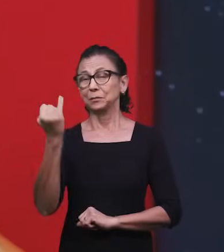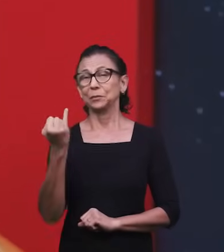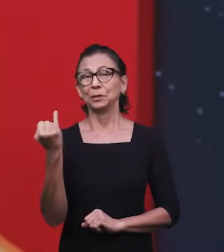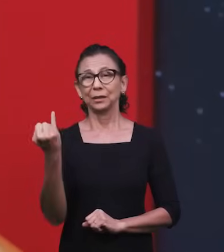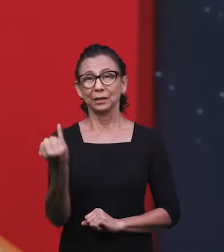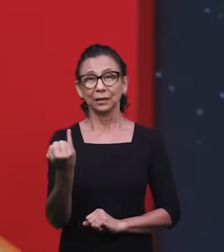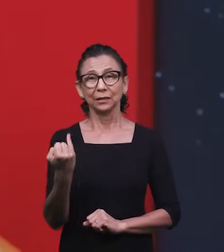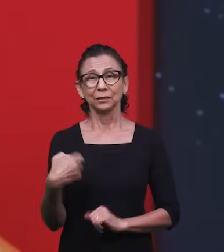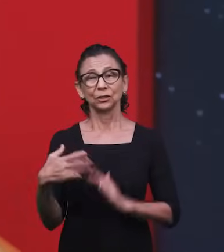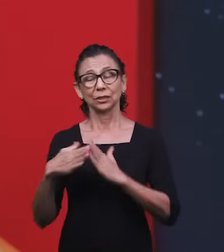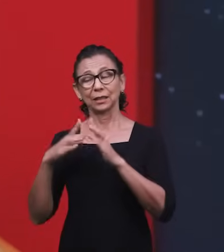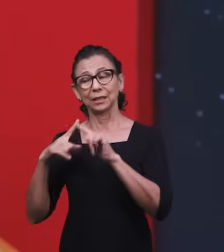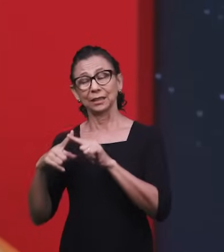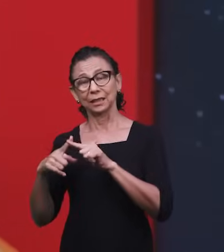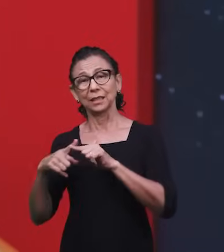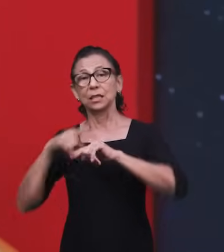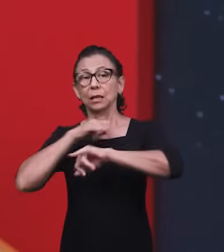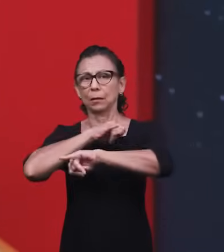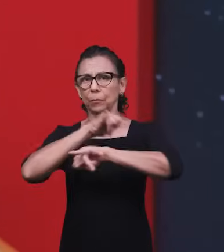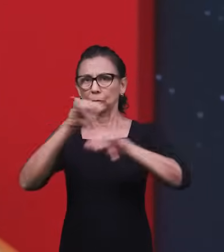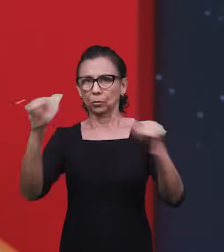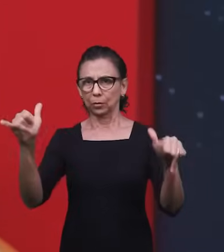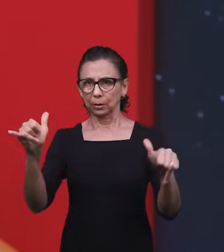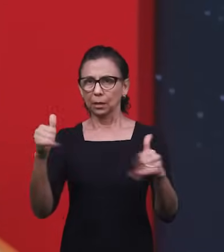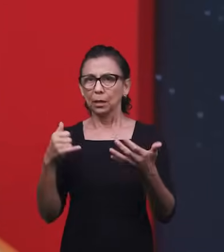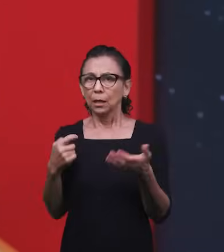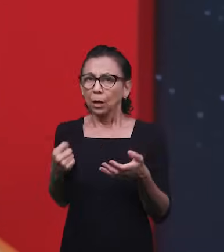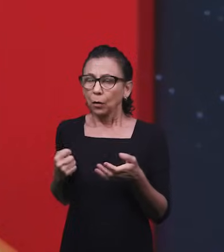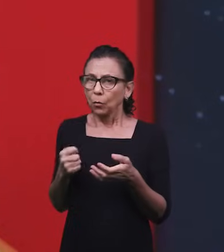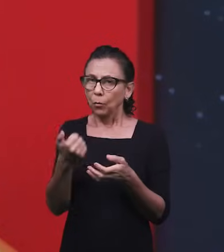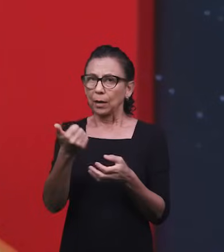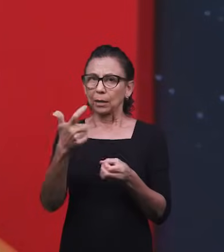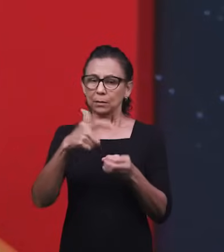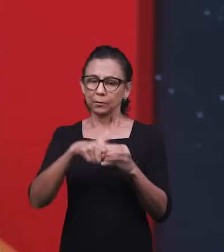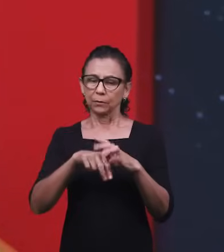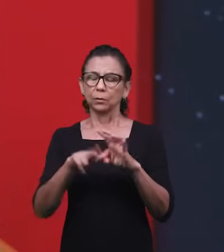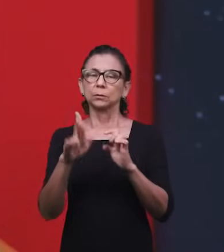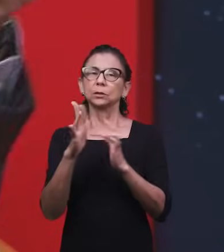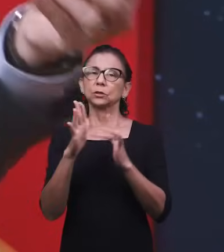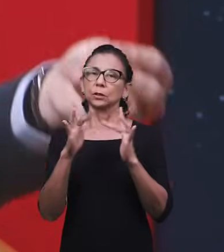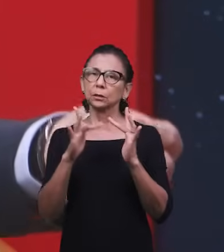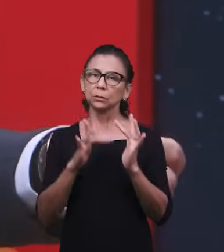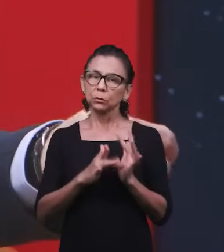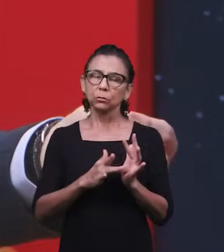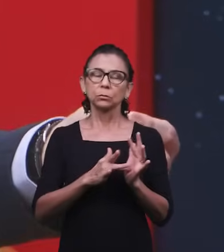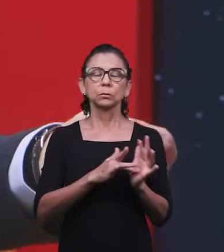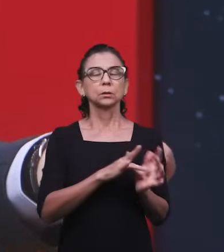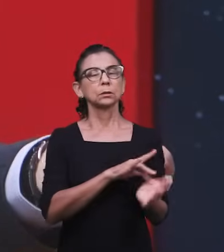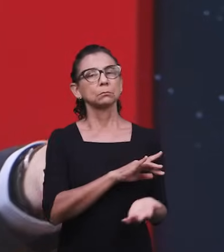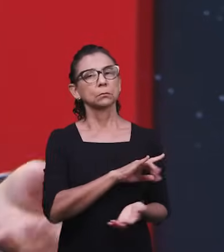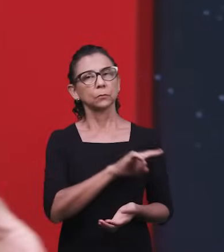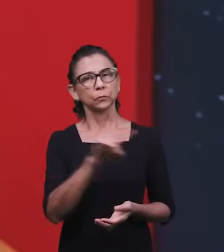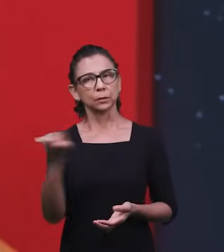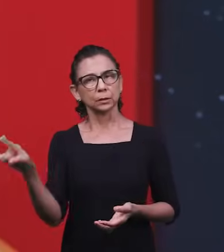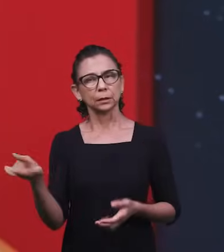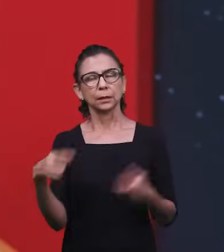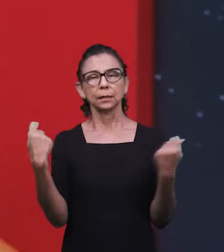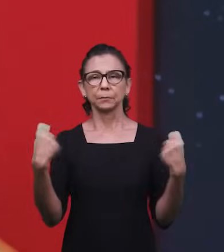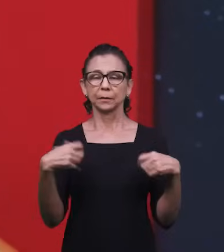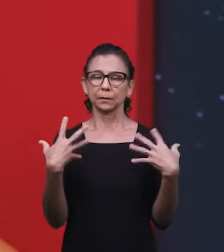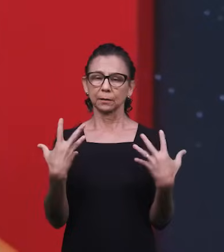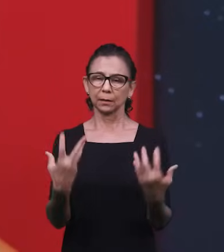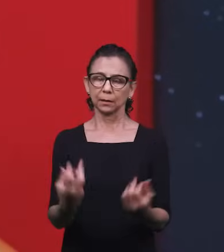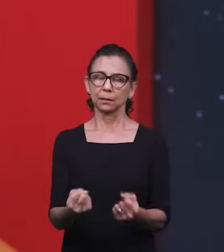hoje, é que Jesus está às portas. Por isso, o homem precisa se render a ele,